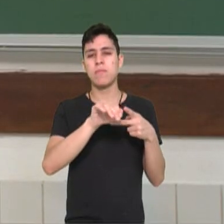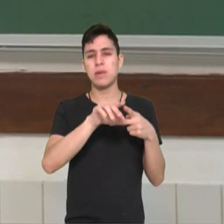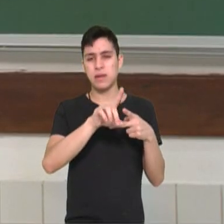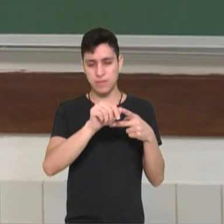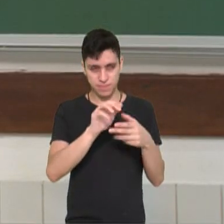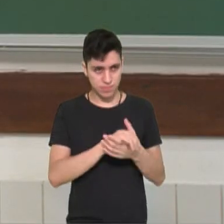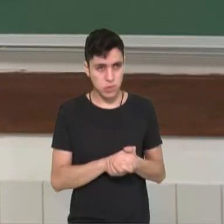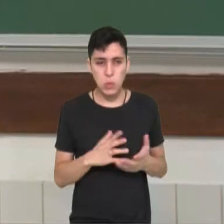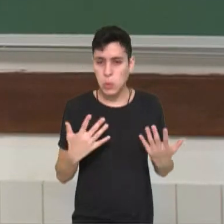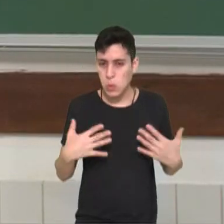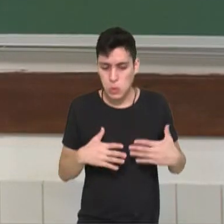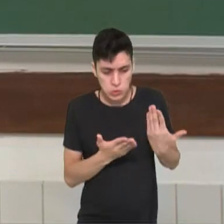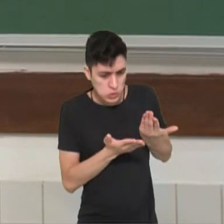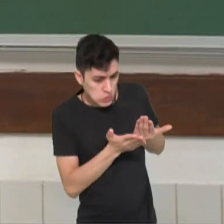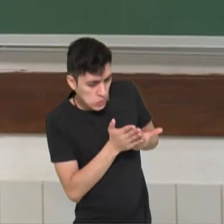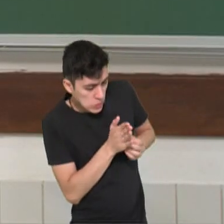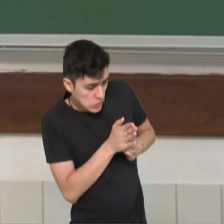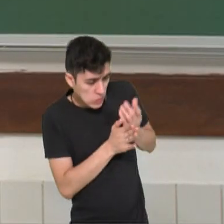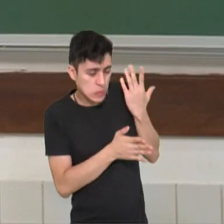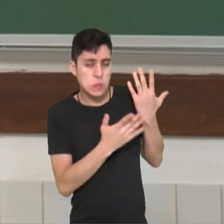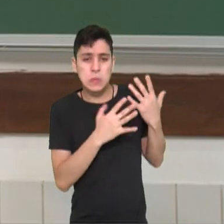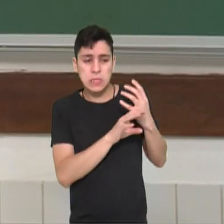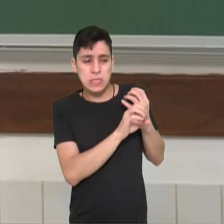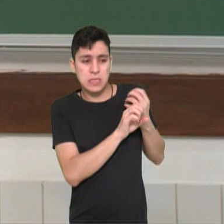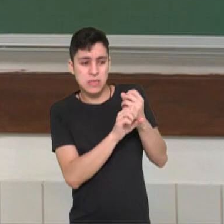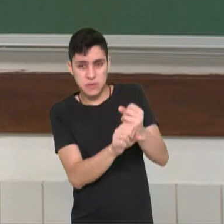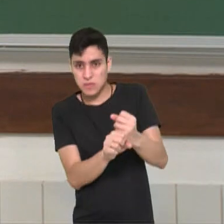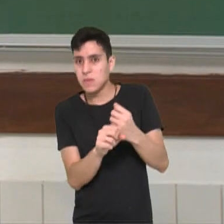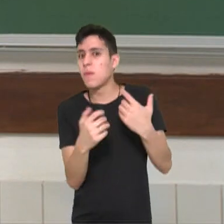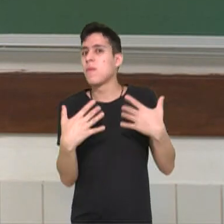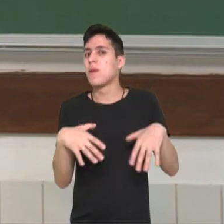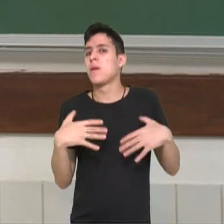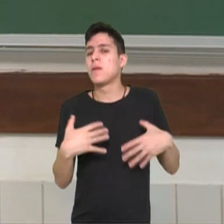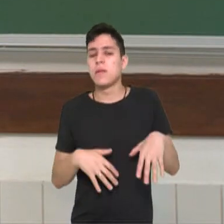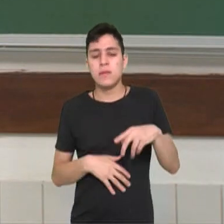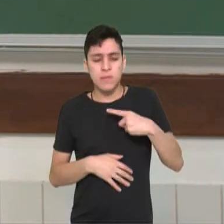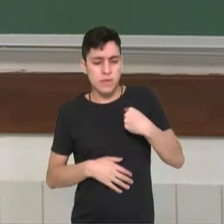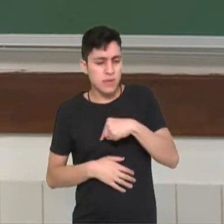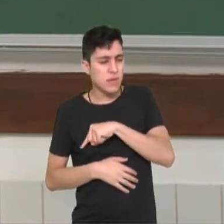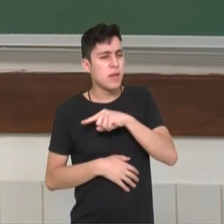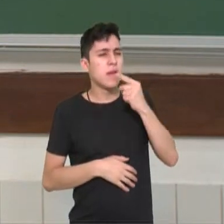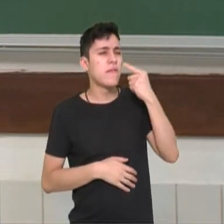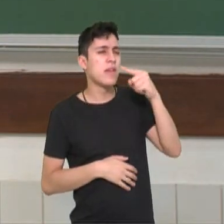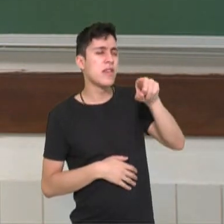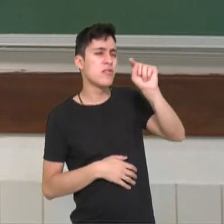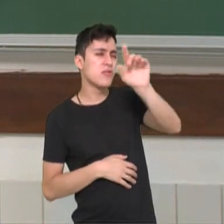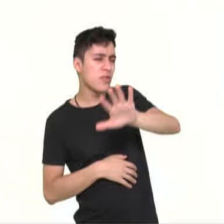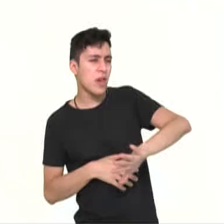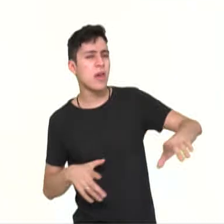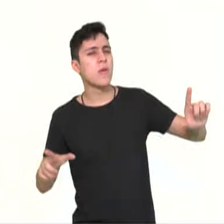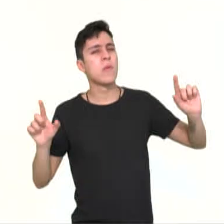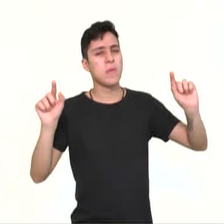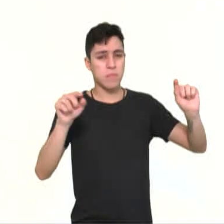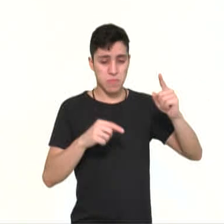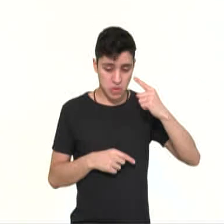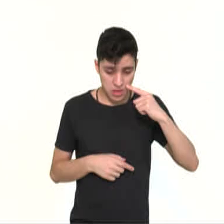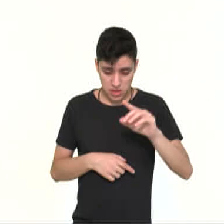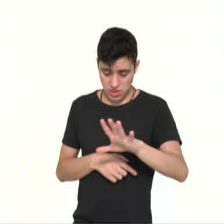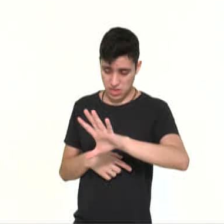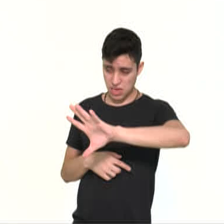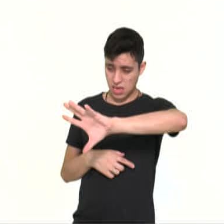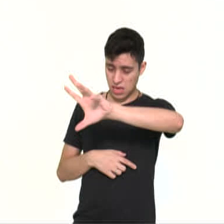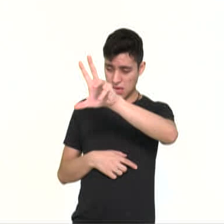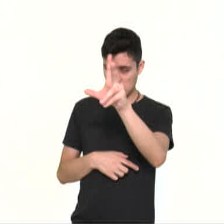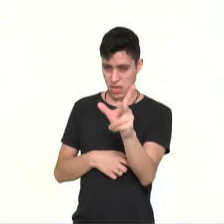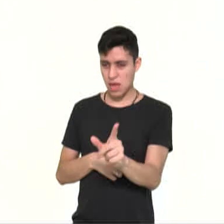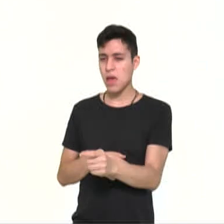coisa, né? Uma retomada de várias aulas e como para a gente ver geralzão o que a gente estudou, que nós vimos. Que o continente africano, ele